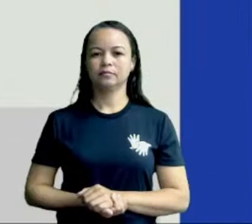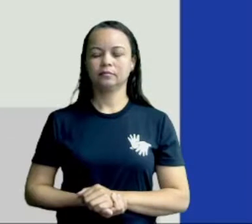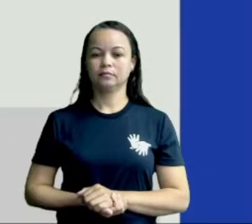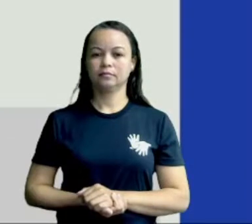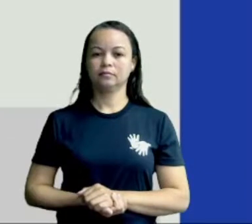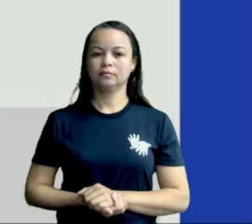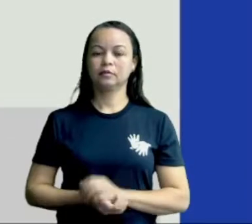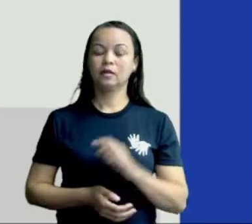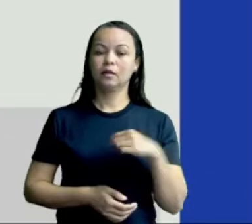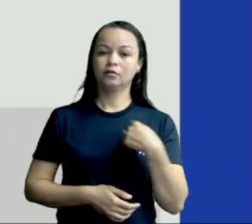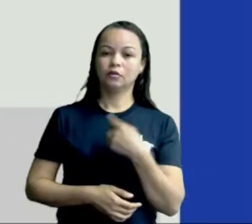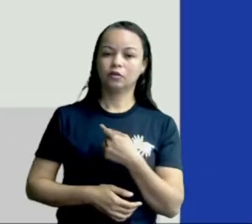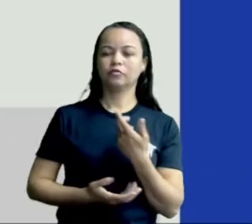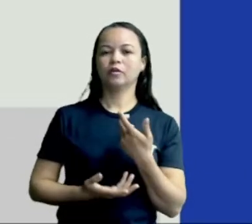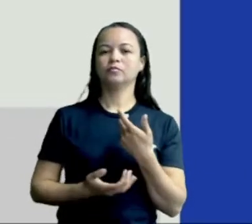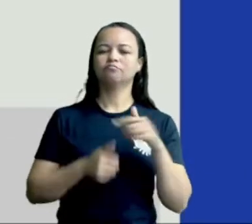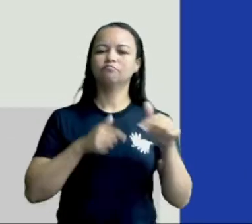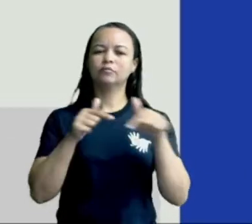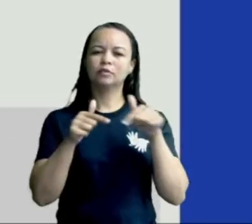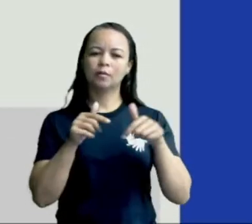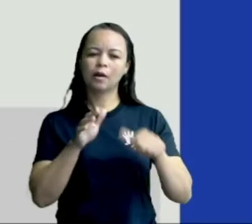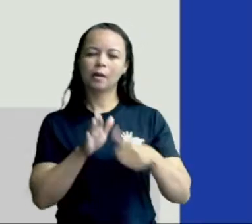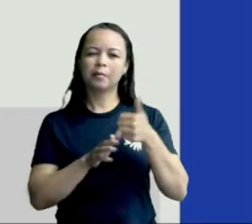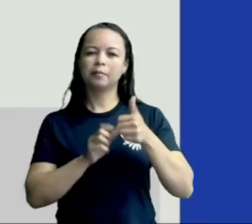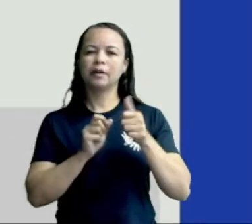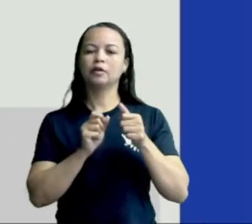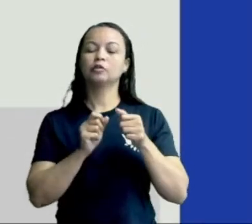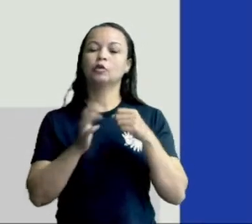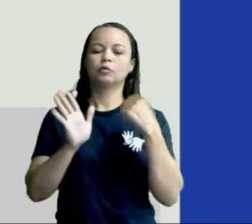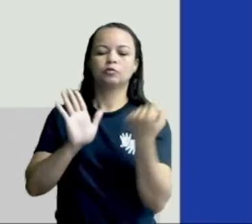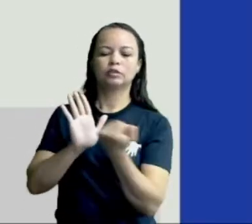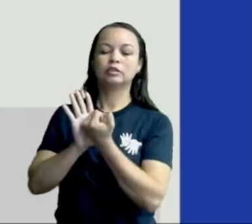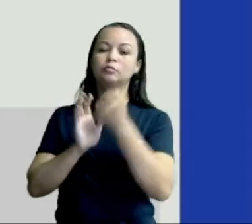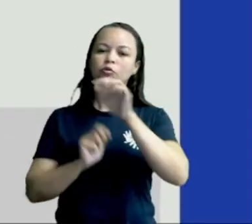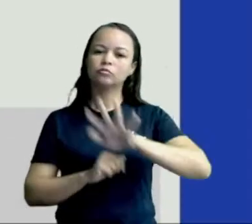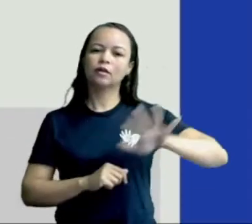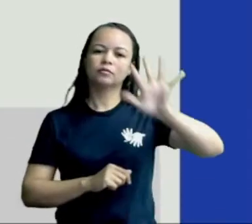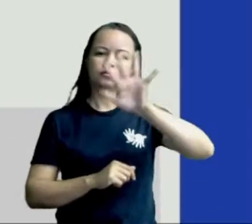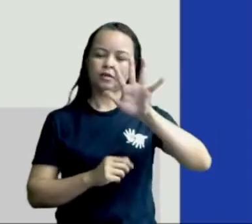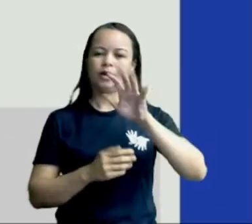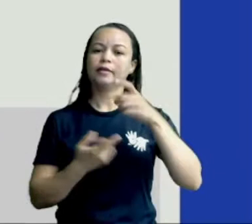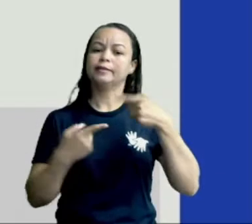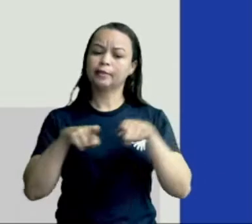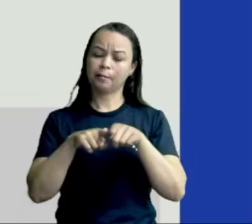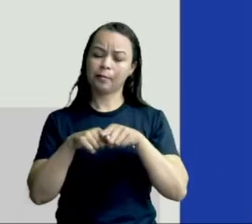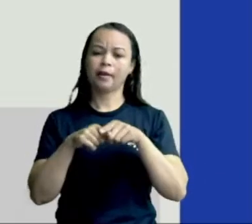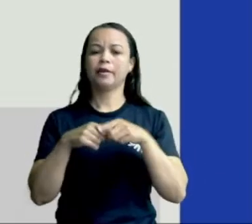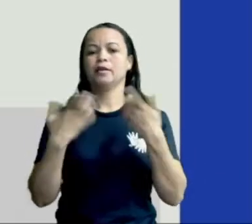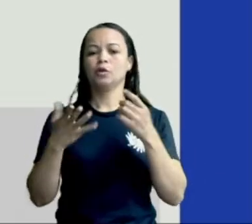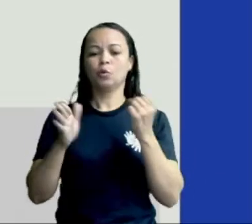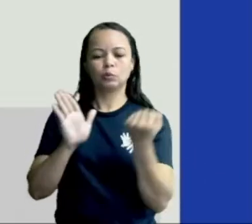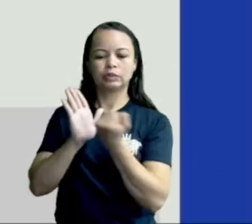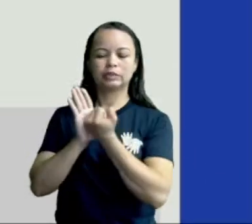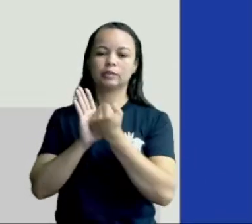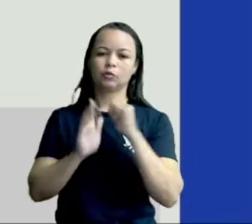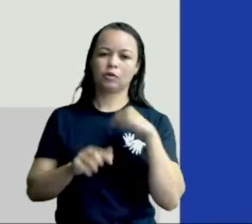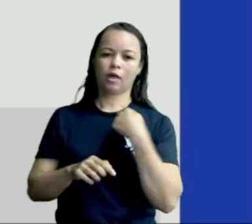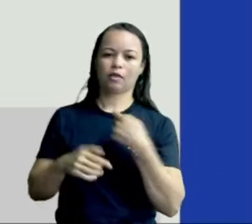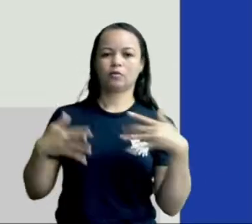A gente vai trabalhar primeiramente sobre os símbolos nacionais e os símbolos da nossa cidade, certo?